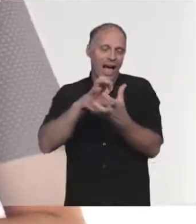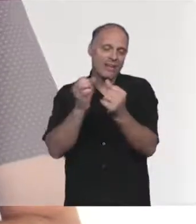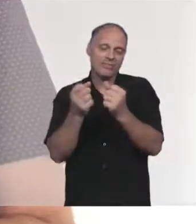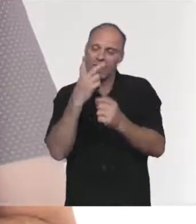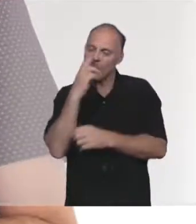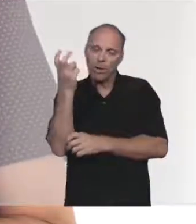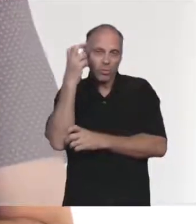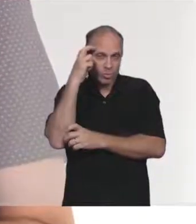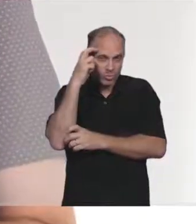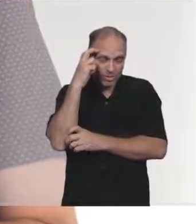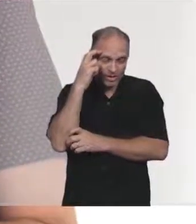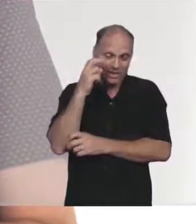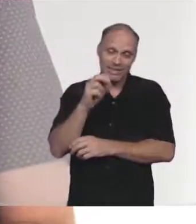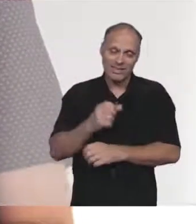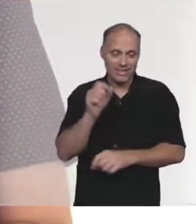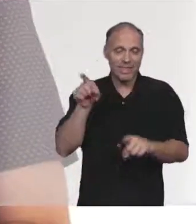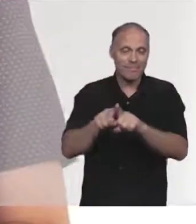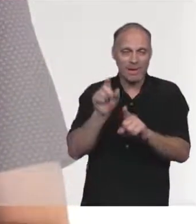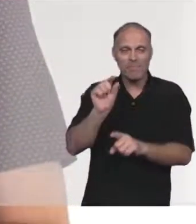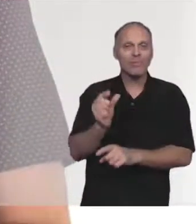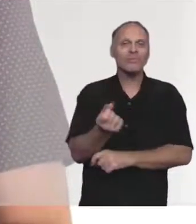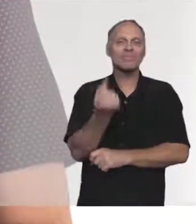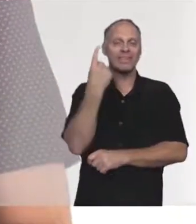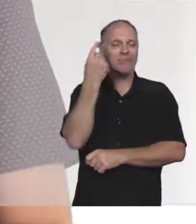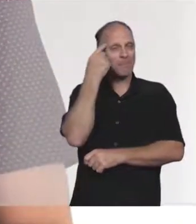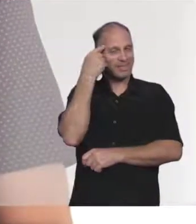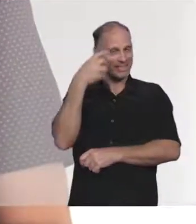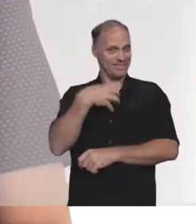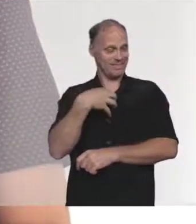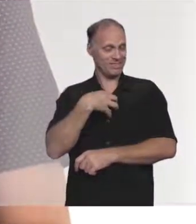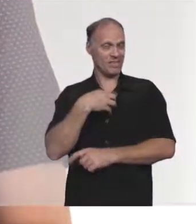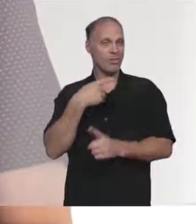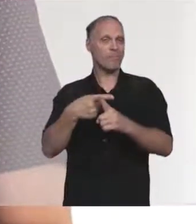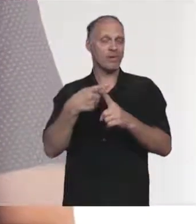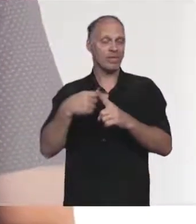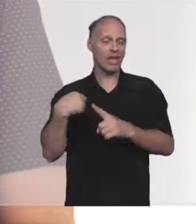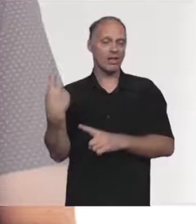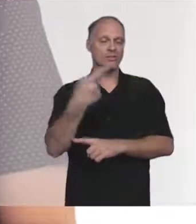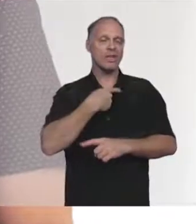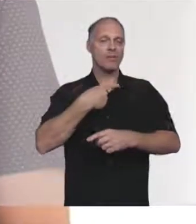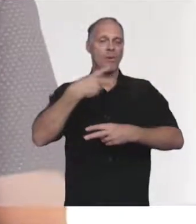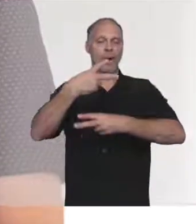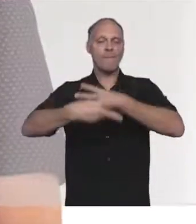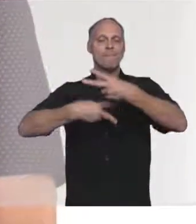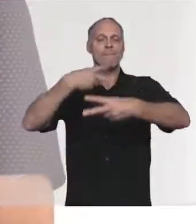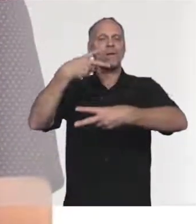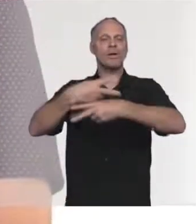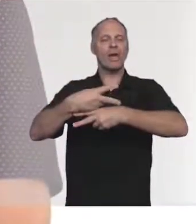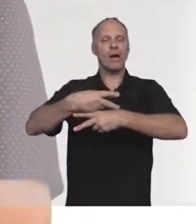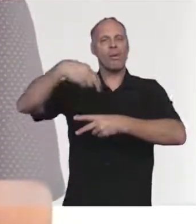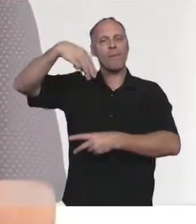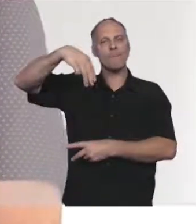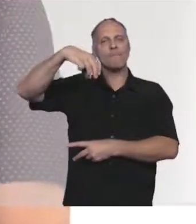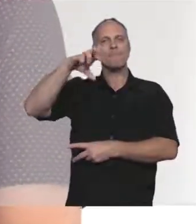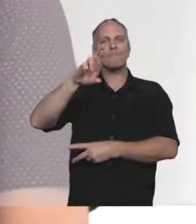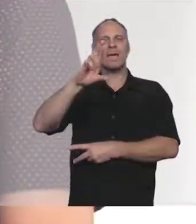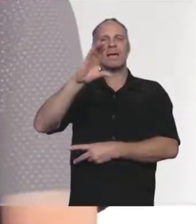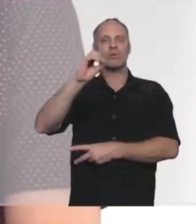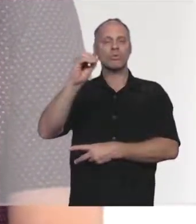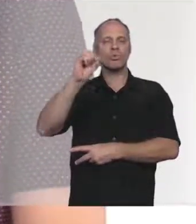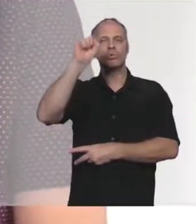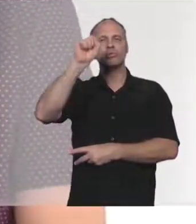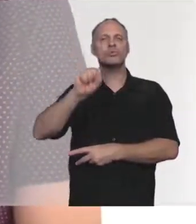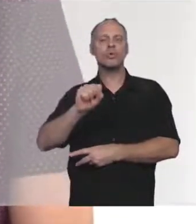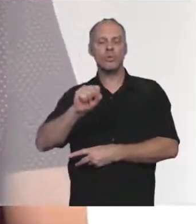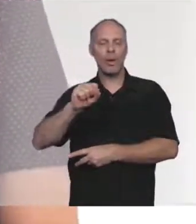E é estranho até pensar dessa forma, já que a gente tem uma Bienal do Mercosul, que é uma das maiores do Brasil,